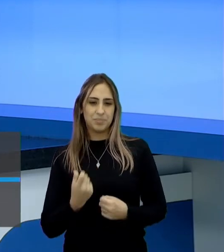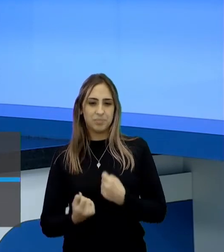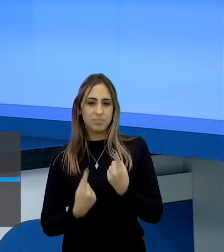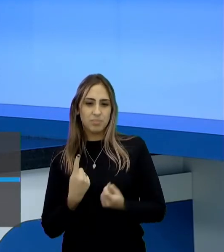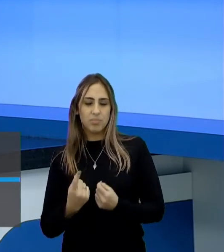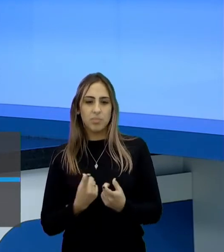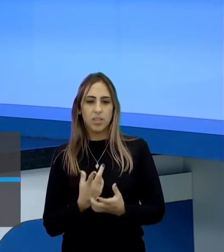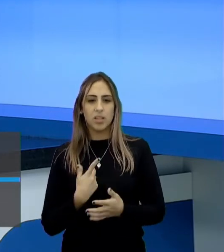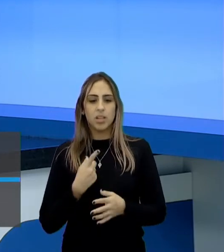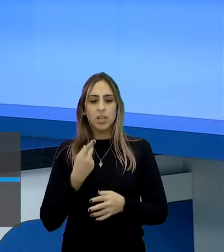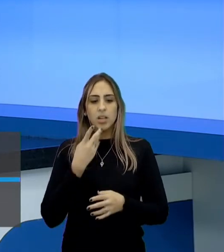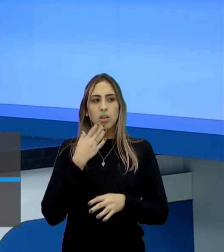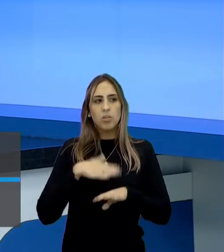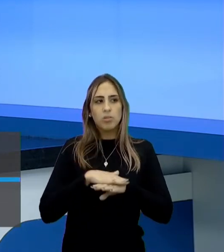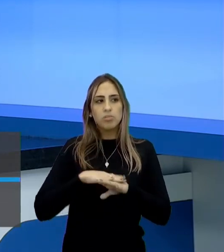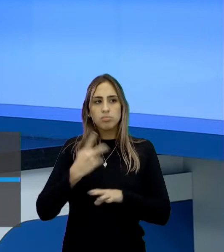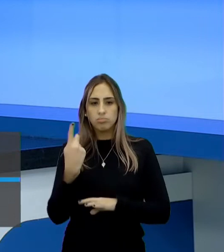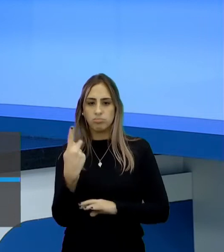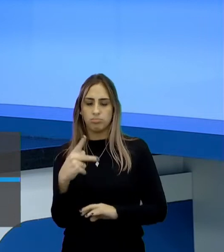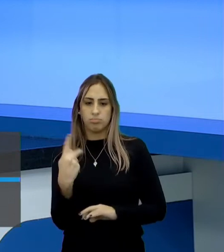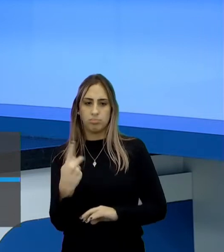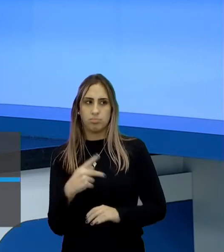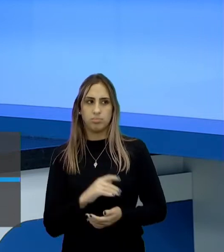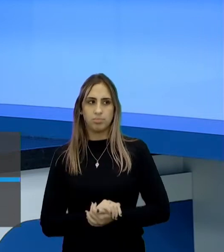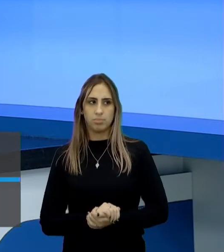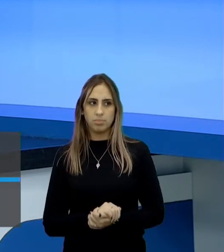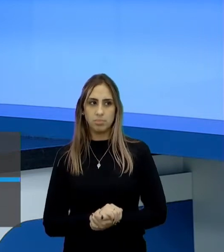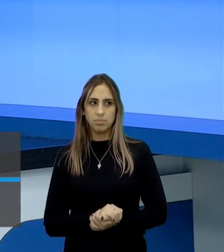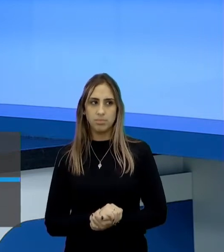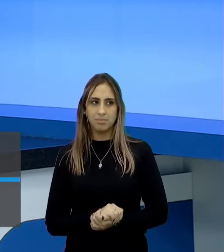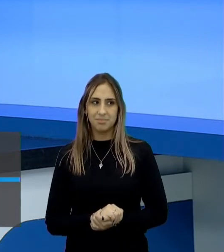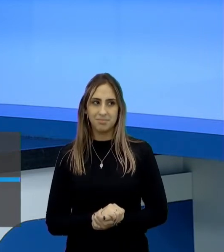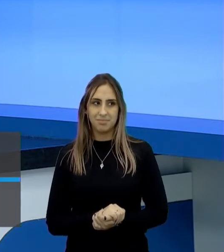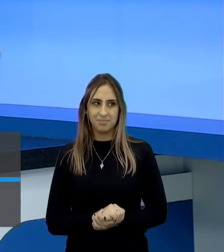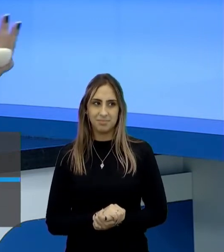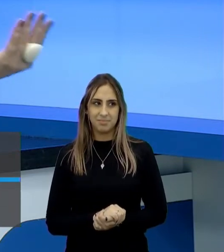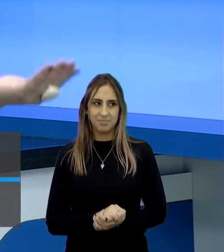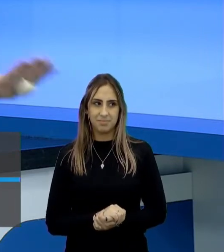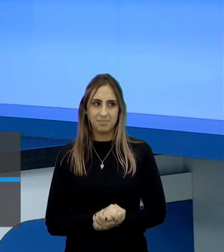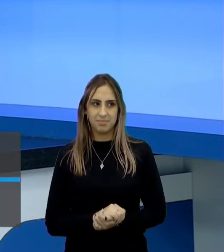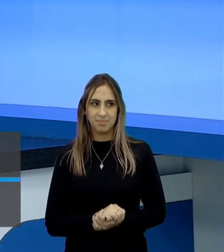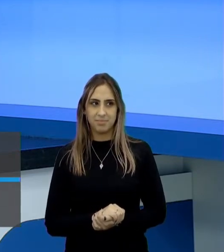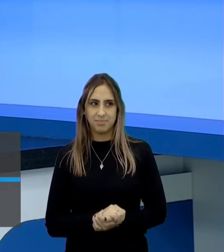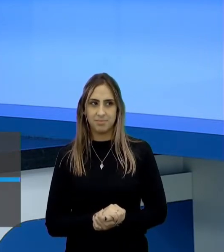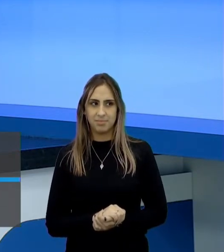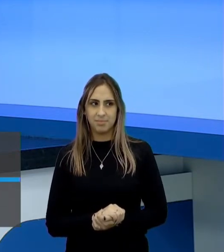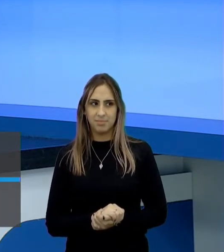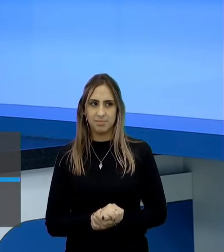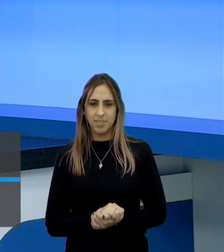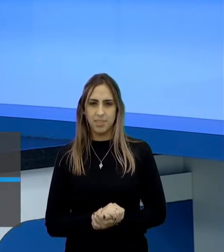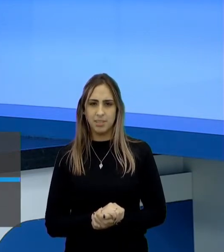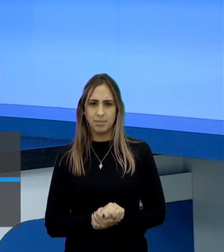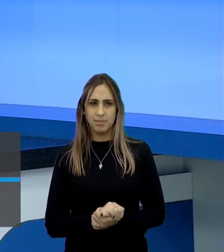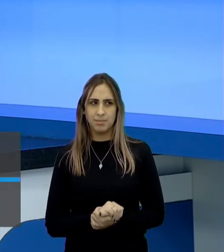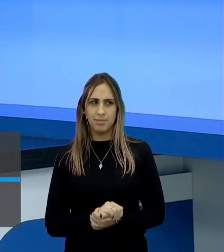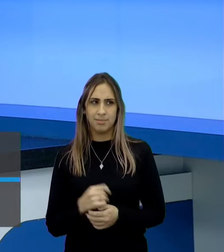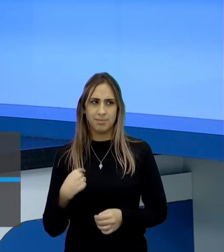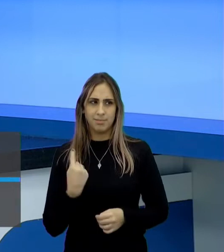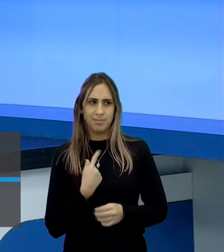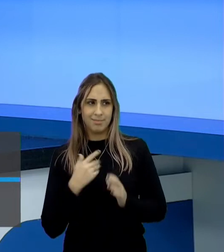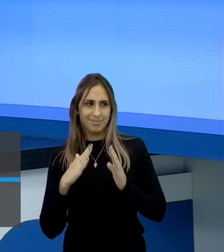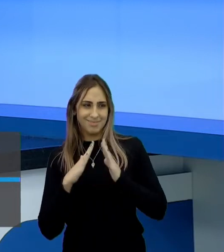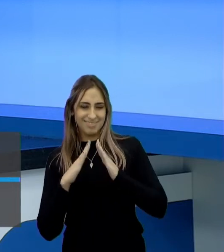o discurso dele. Sim. Né? Então, você mesmo falou agora, ele disse que